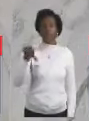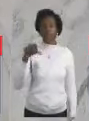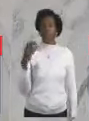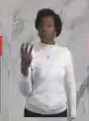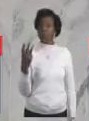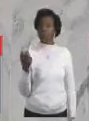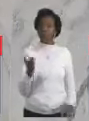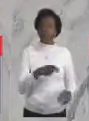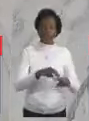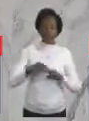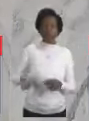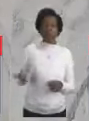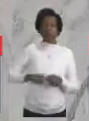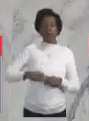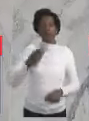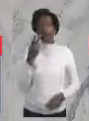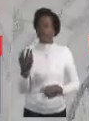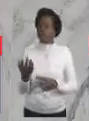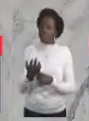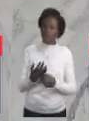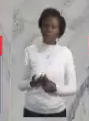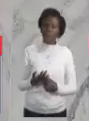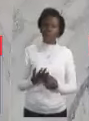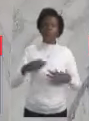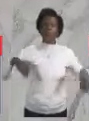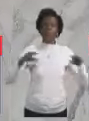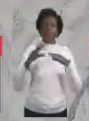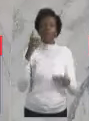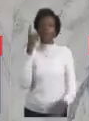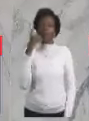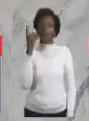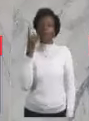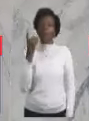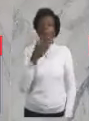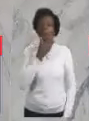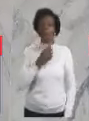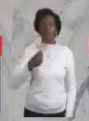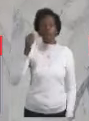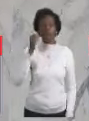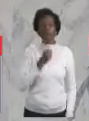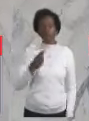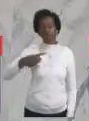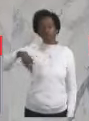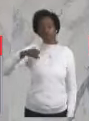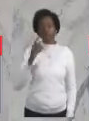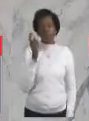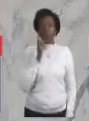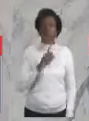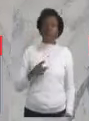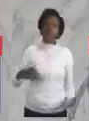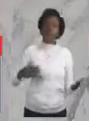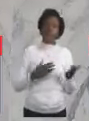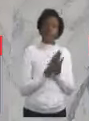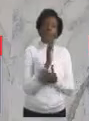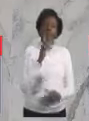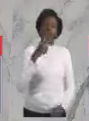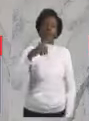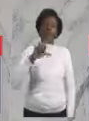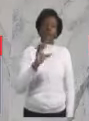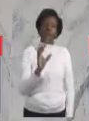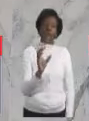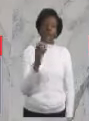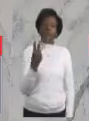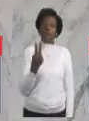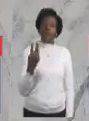isso que repito peço apoio novamente de todos os deputados e deputadas para que nós possamos aprovar o nosso Teles e